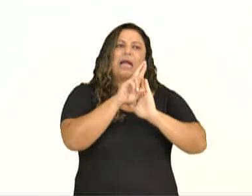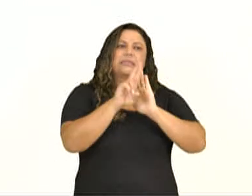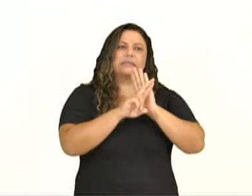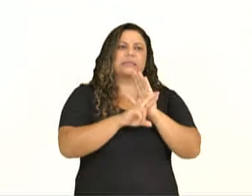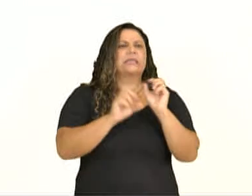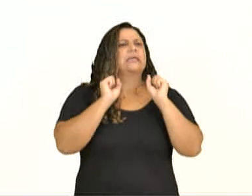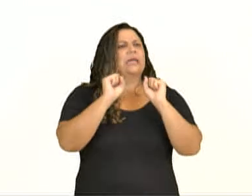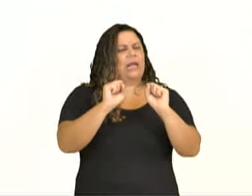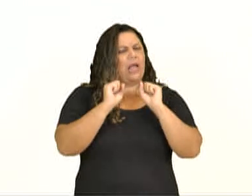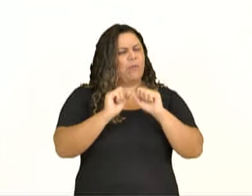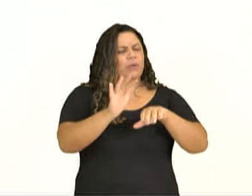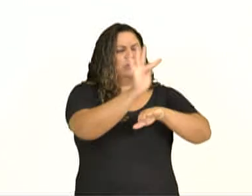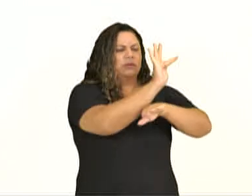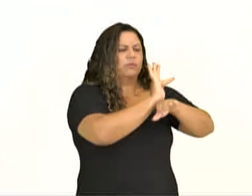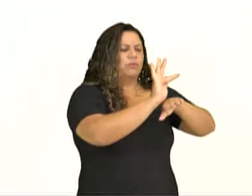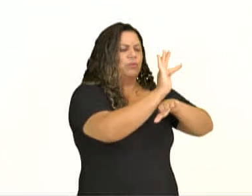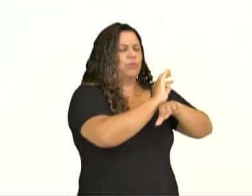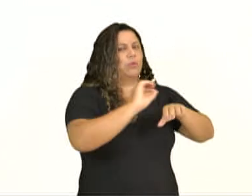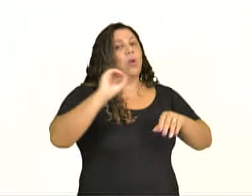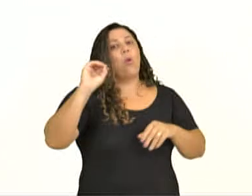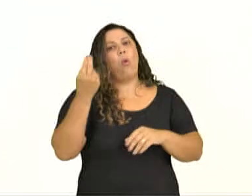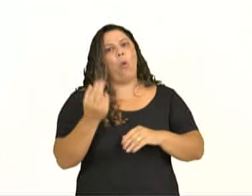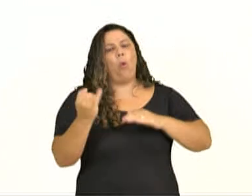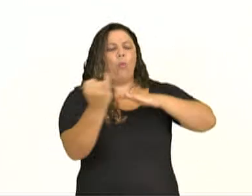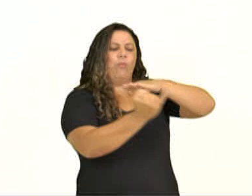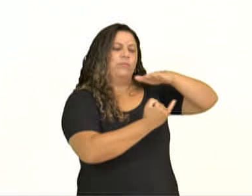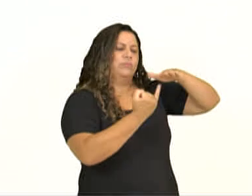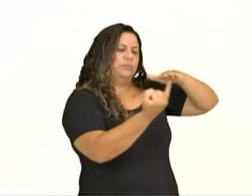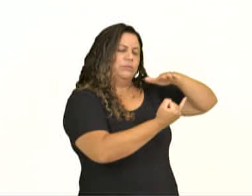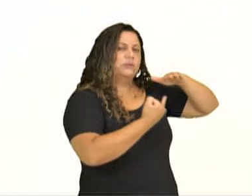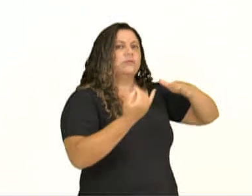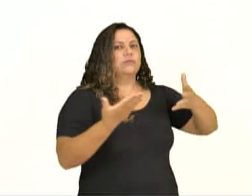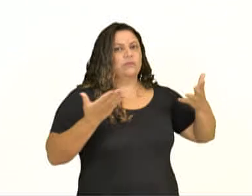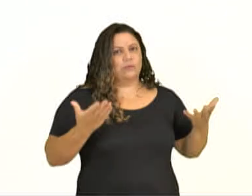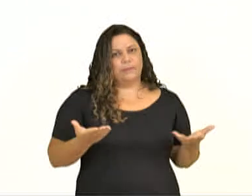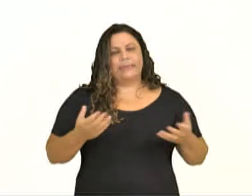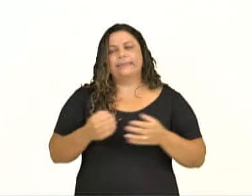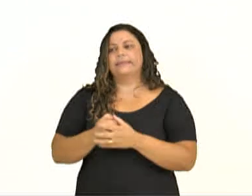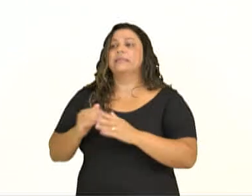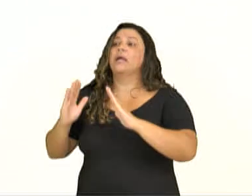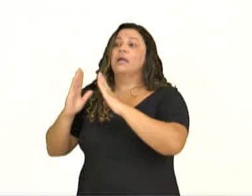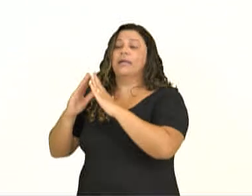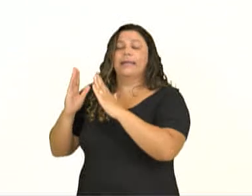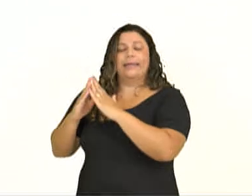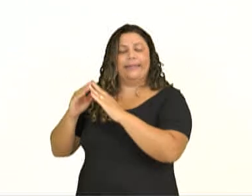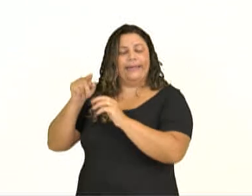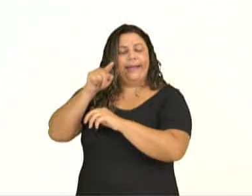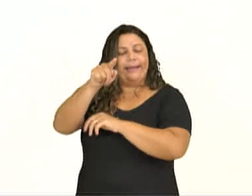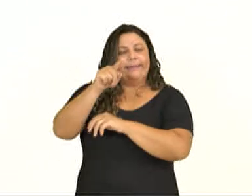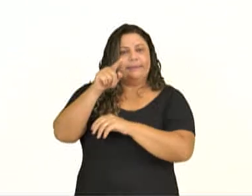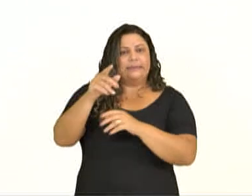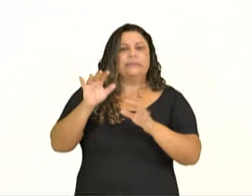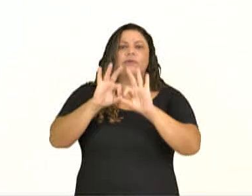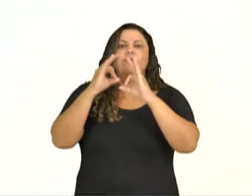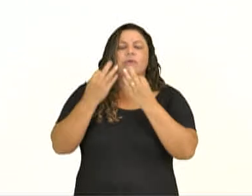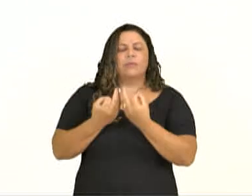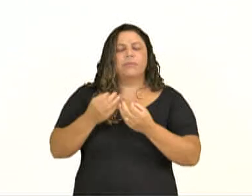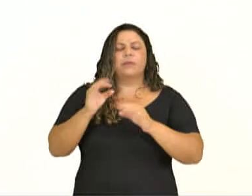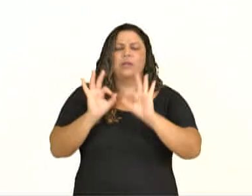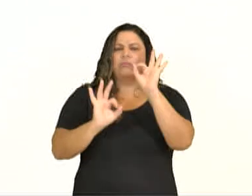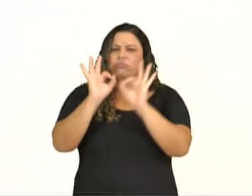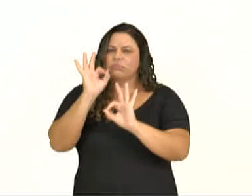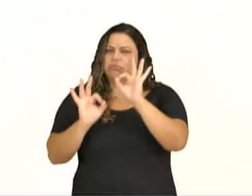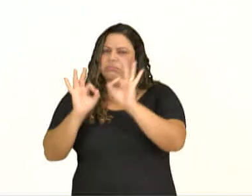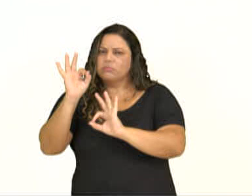podem ser formais ou informais. Quando em casa, seu familiar estabelece uma regra com relação à organização